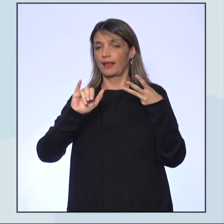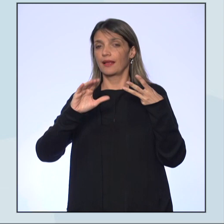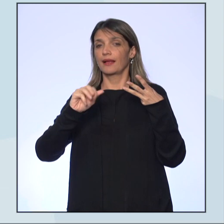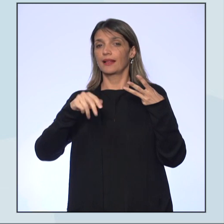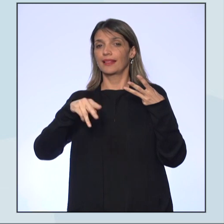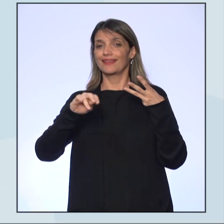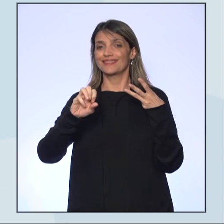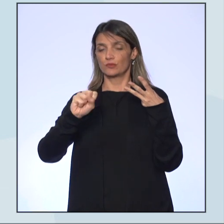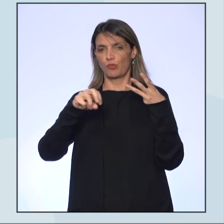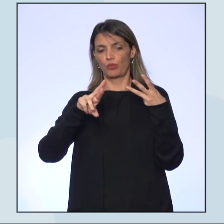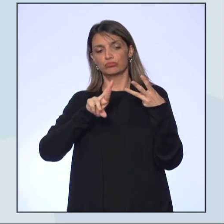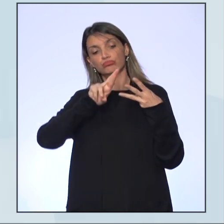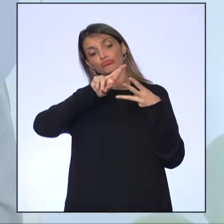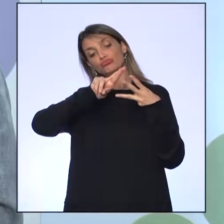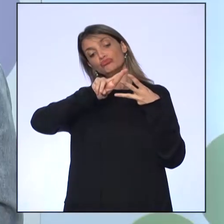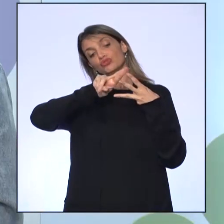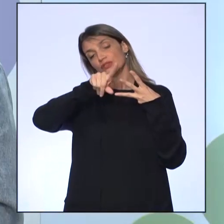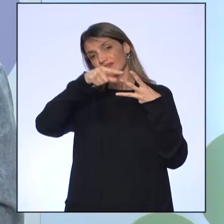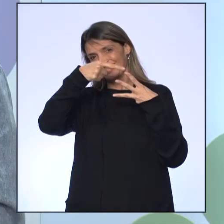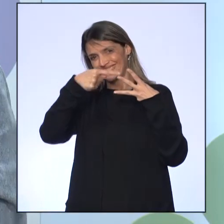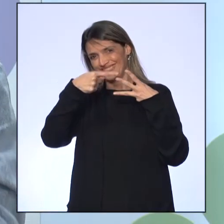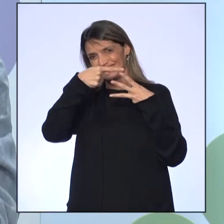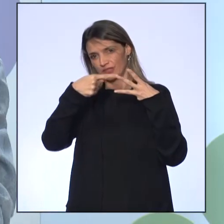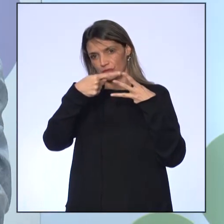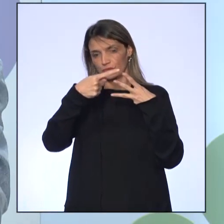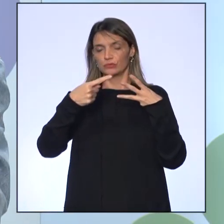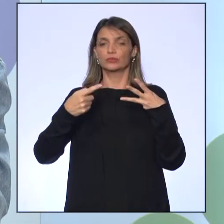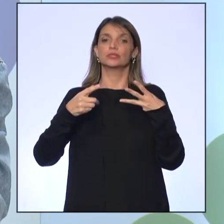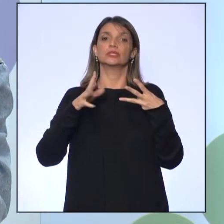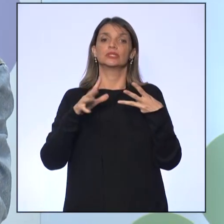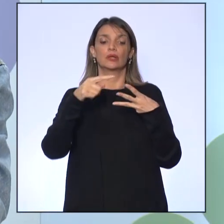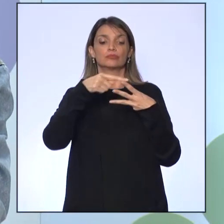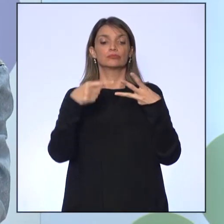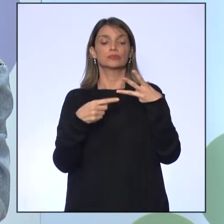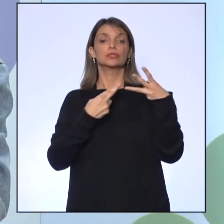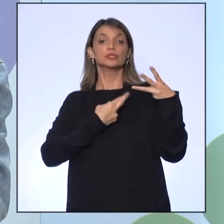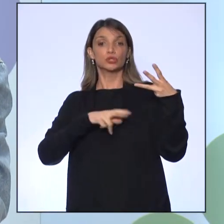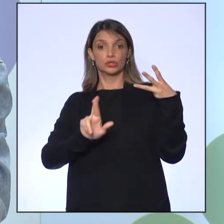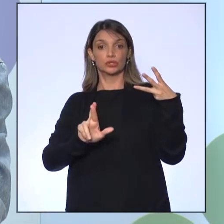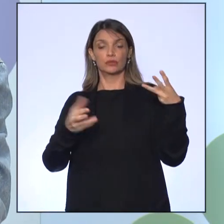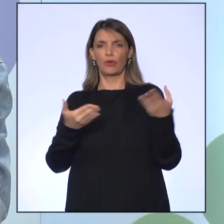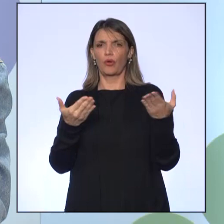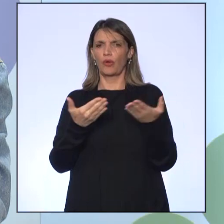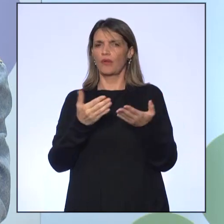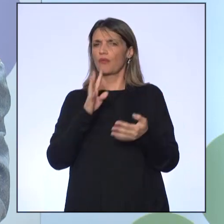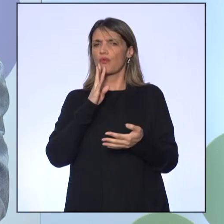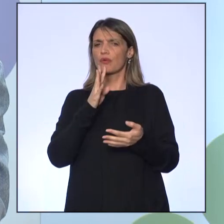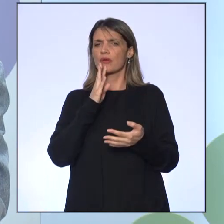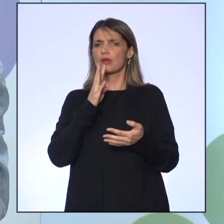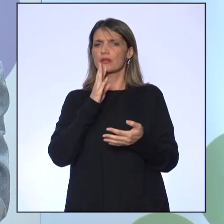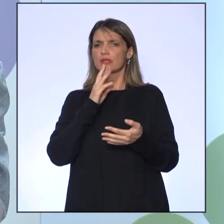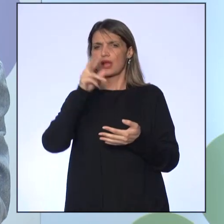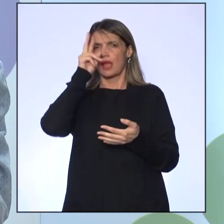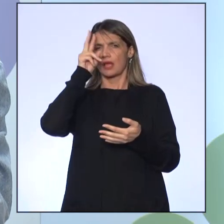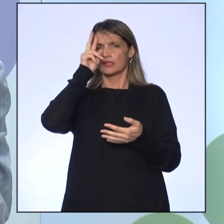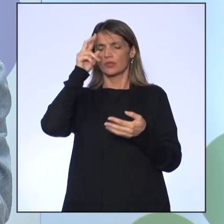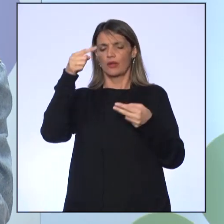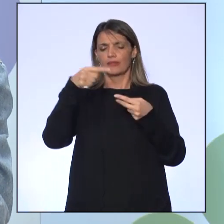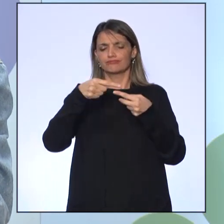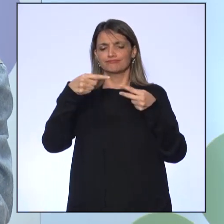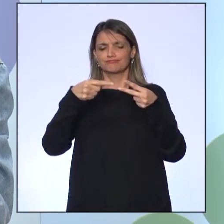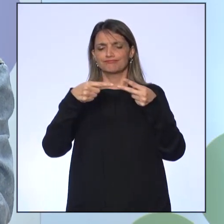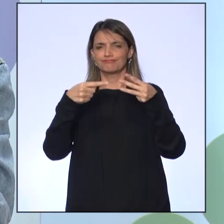pouco diferente das outras duas. Então, essas são as três religiões e agora a gente vai conhecer um pouquinho da história de cada